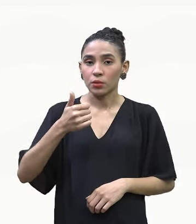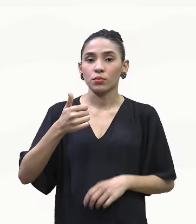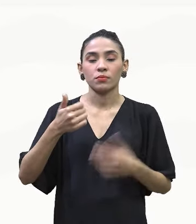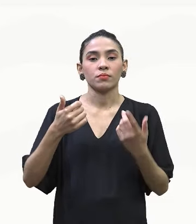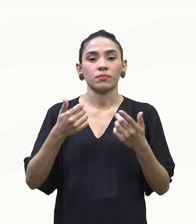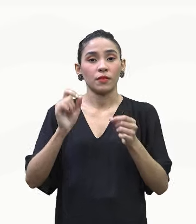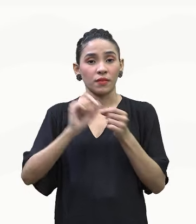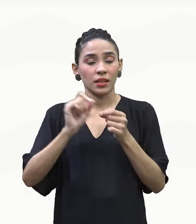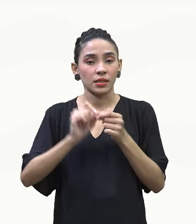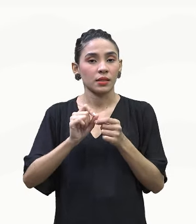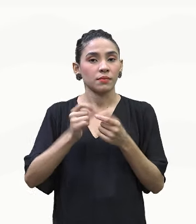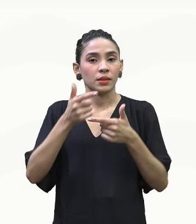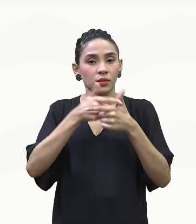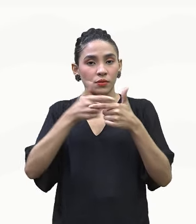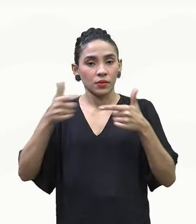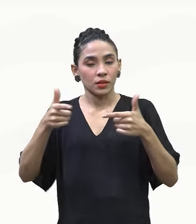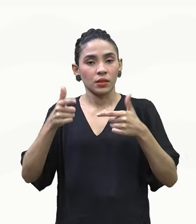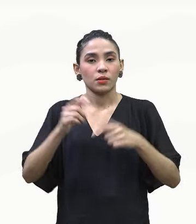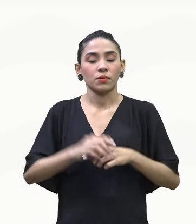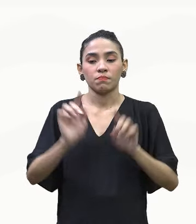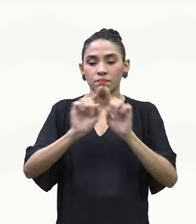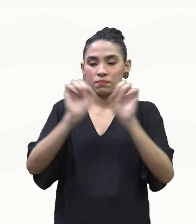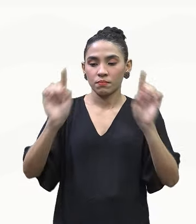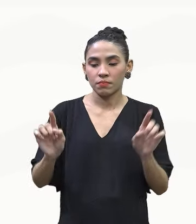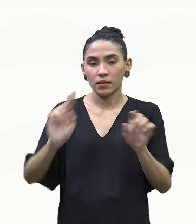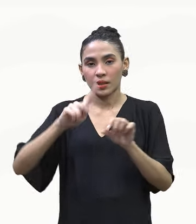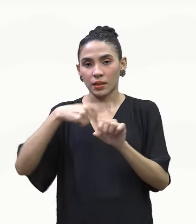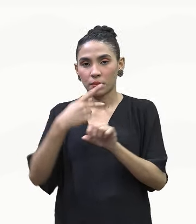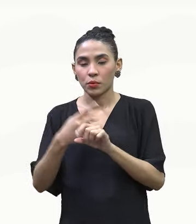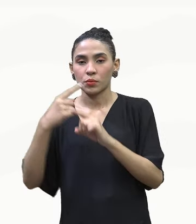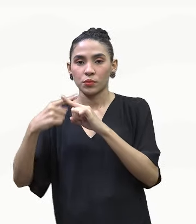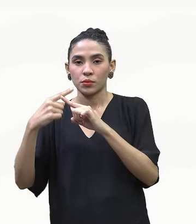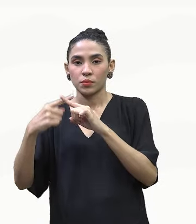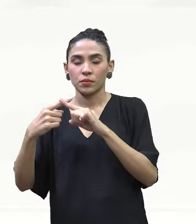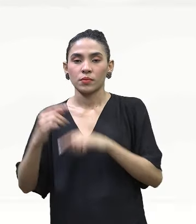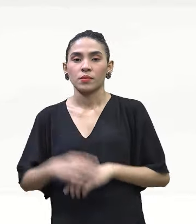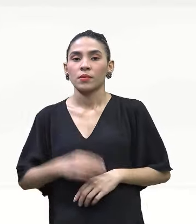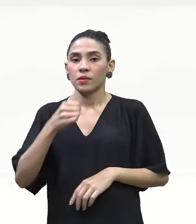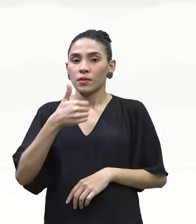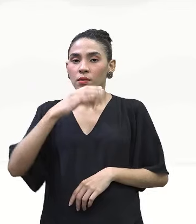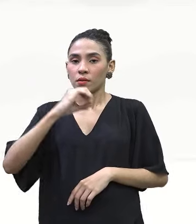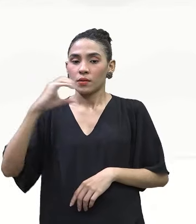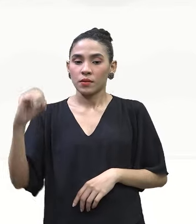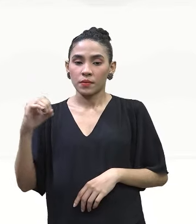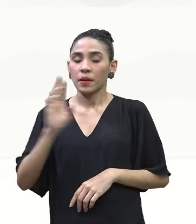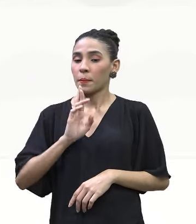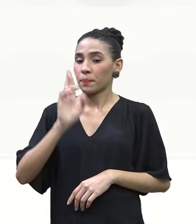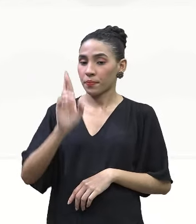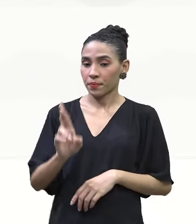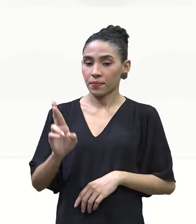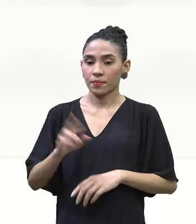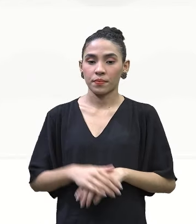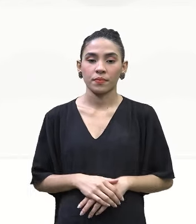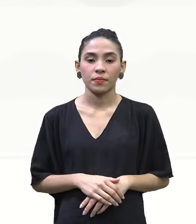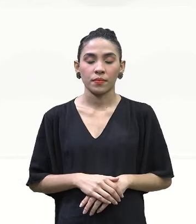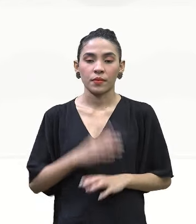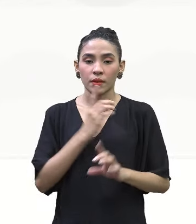parêntese Ok e o resultado você vai multiplicar por 100 e o resultado